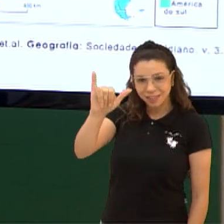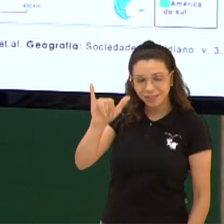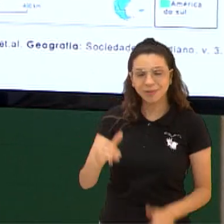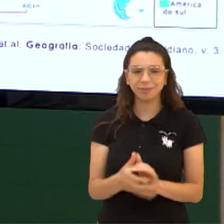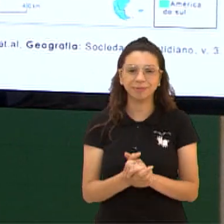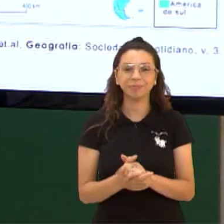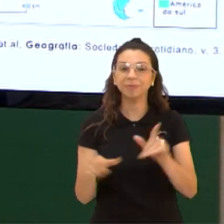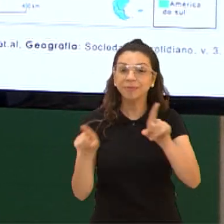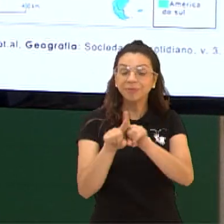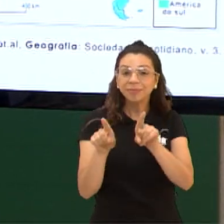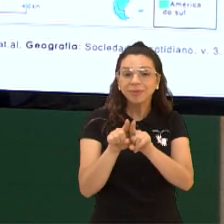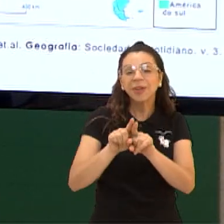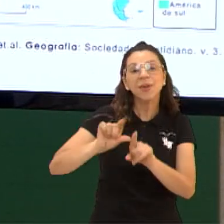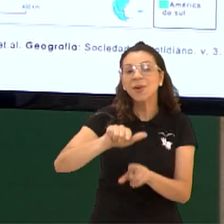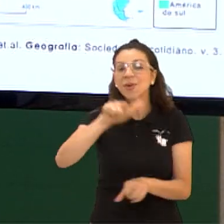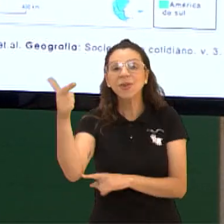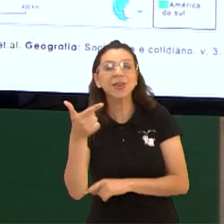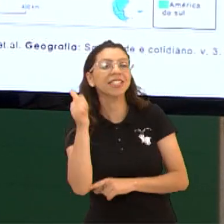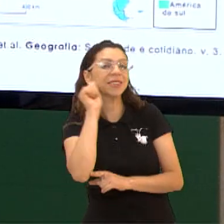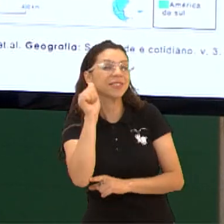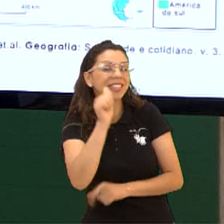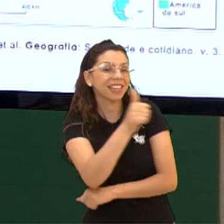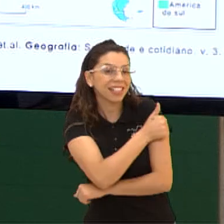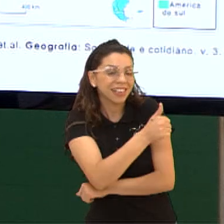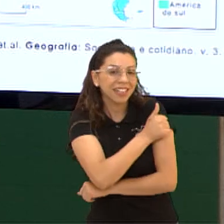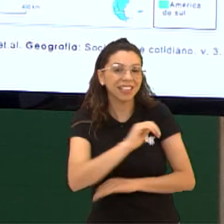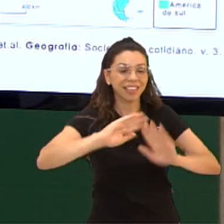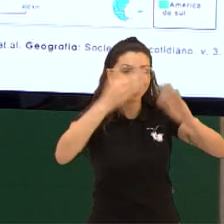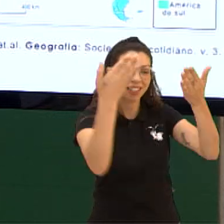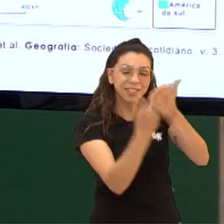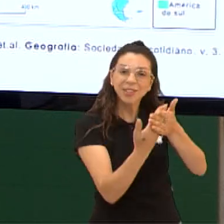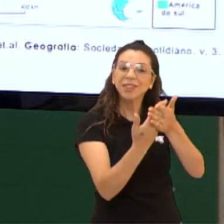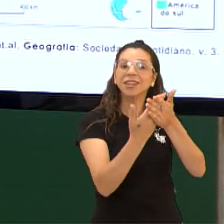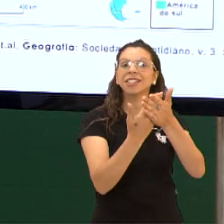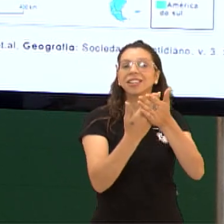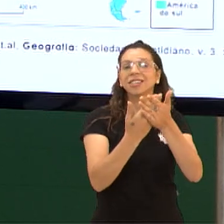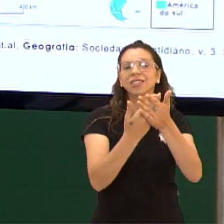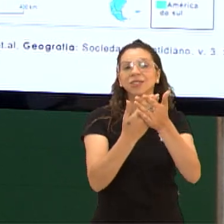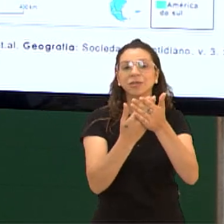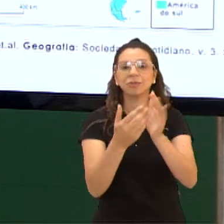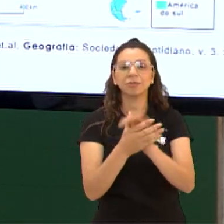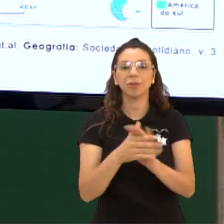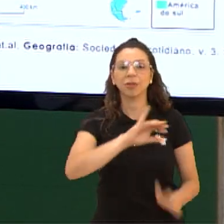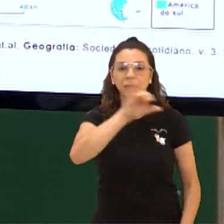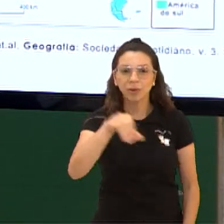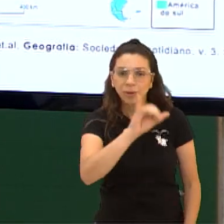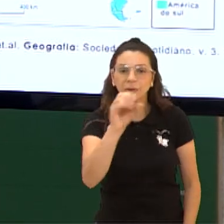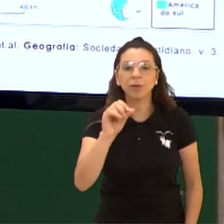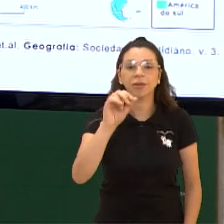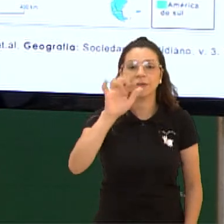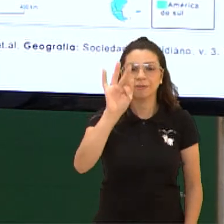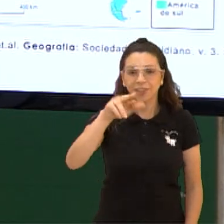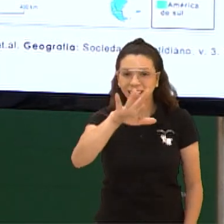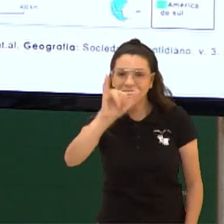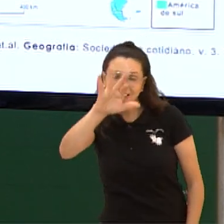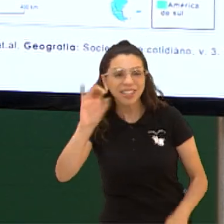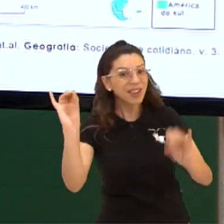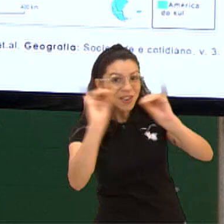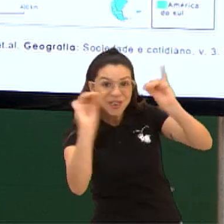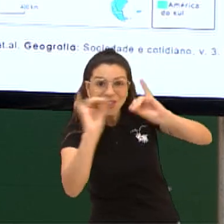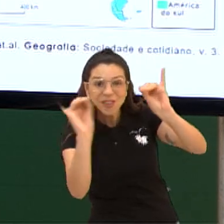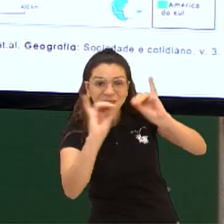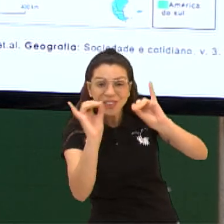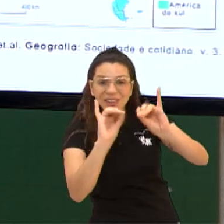de Goixim, Escola Estadual Dr. João Ferreira Neves, manda um oi para mim. Oi para você,